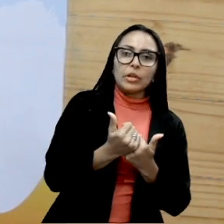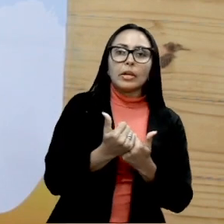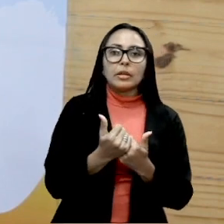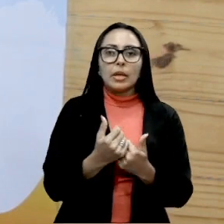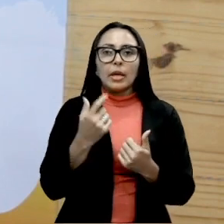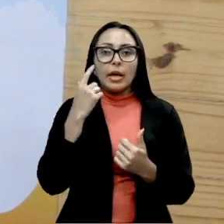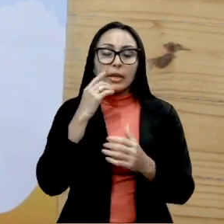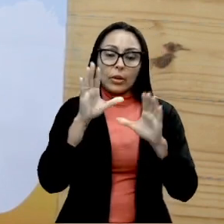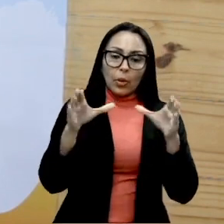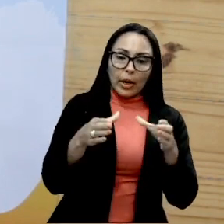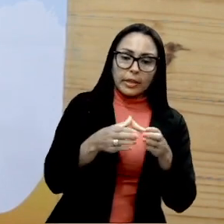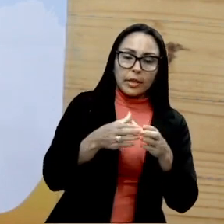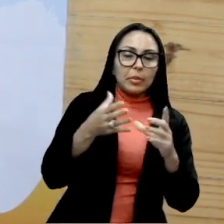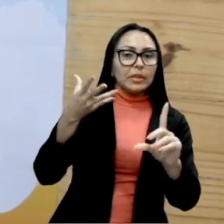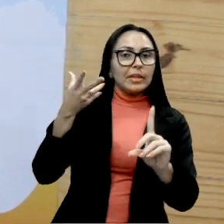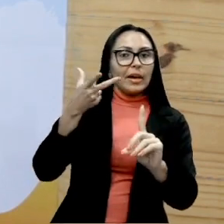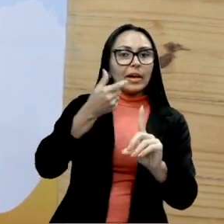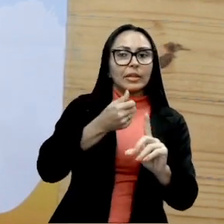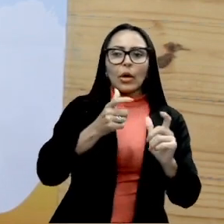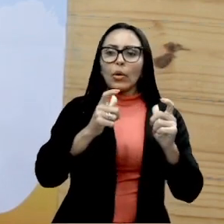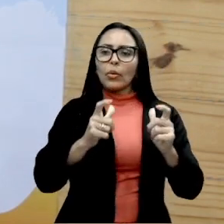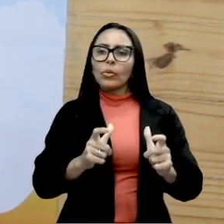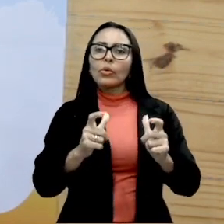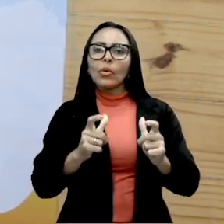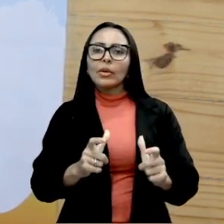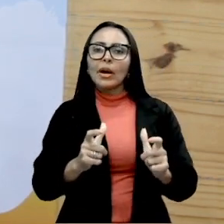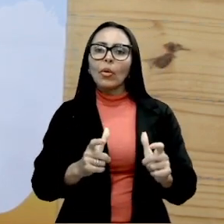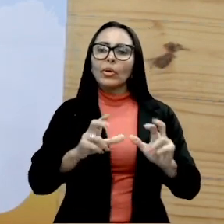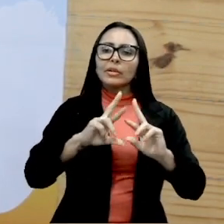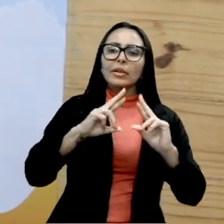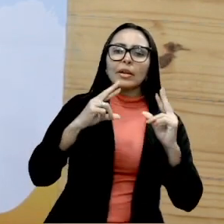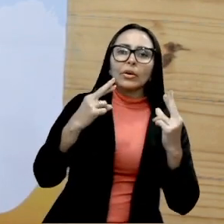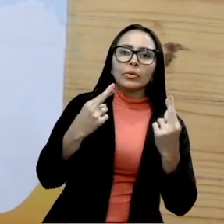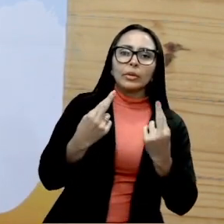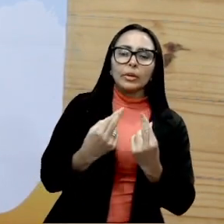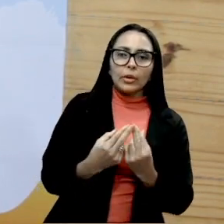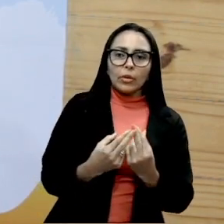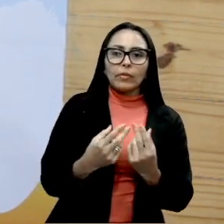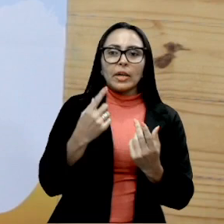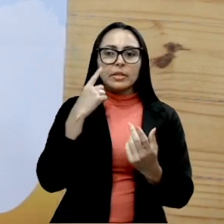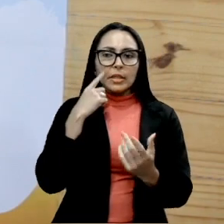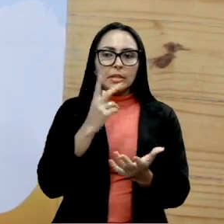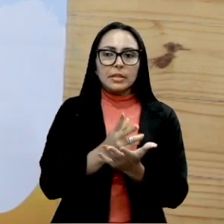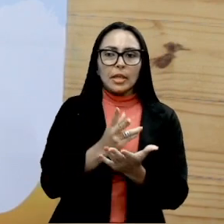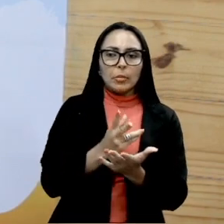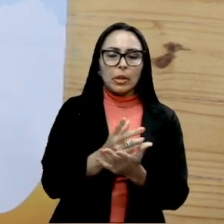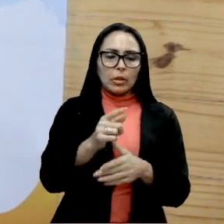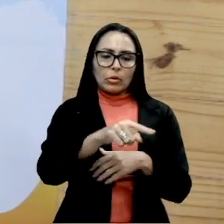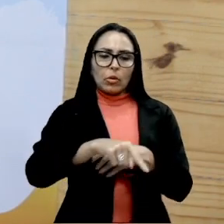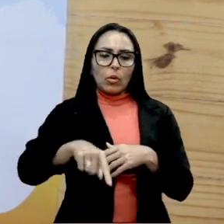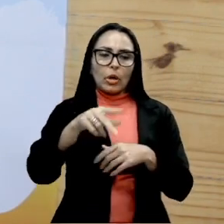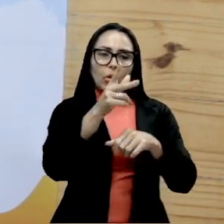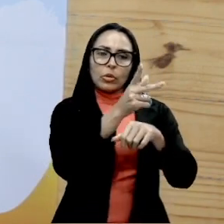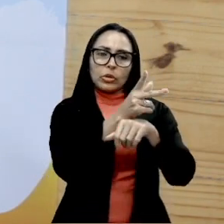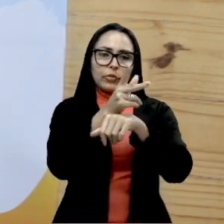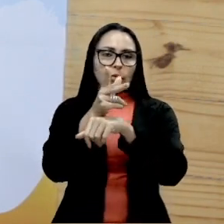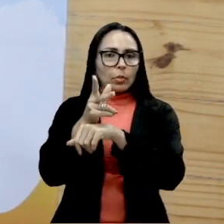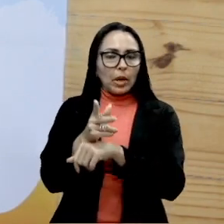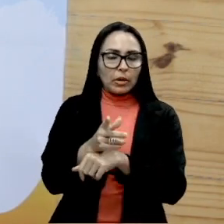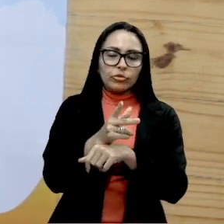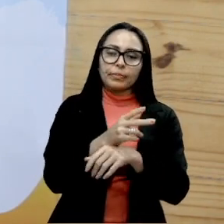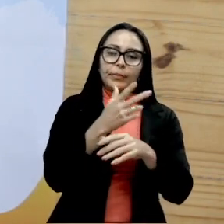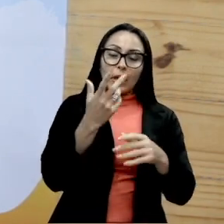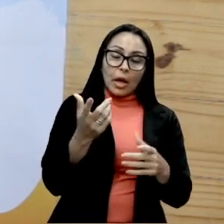de arte. O local onde eles se reúnem vai ser sempre no set de filmagem. Claro, tem algumas cenas que são feitas em externa,